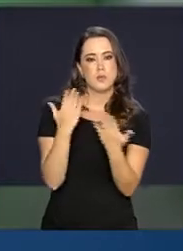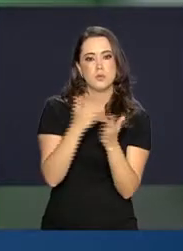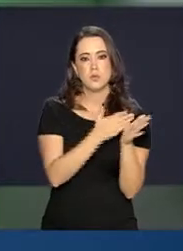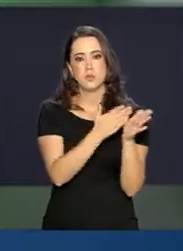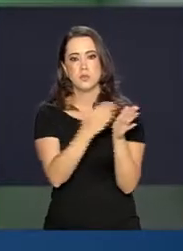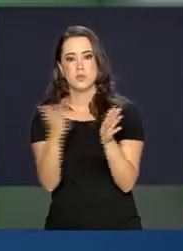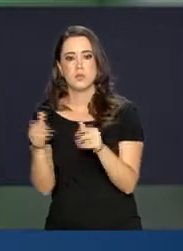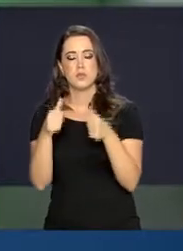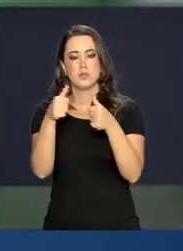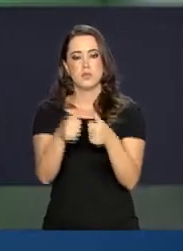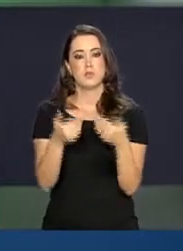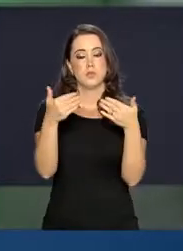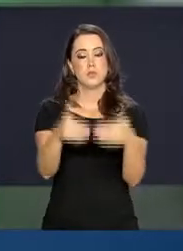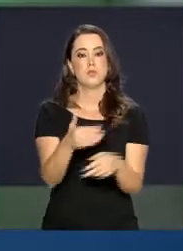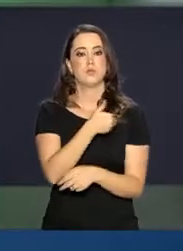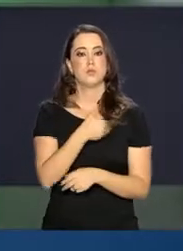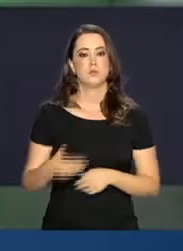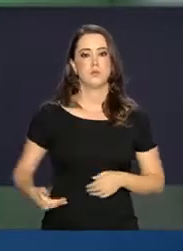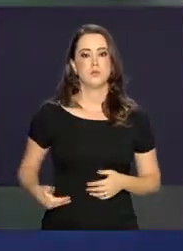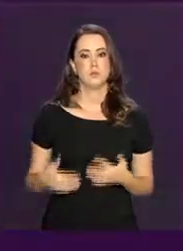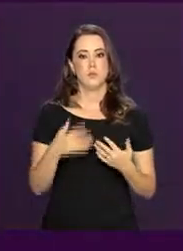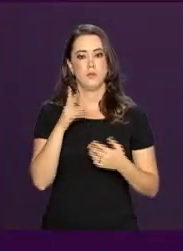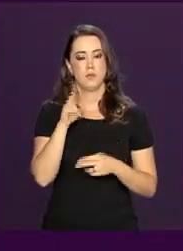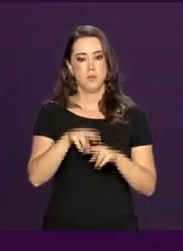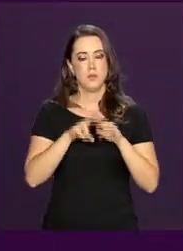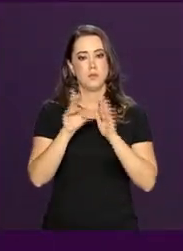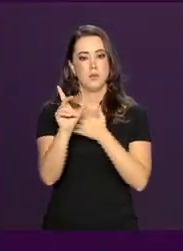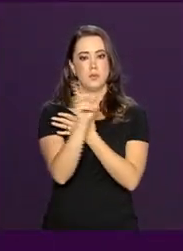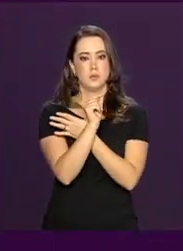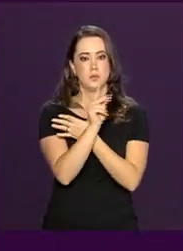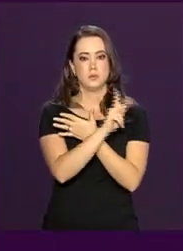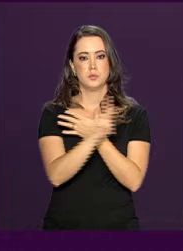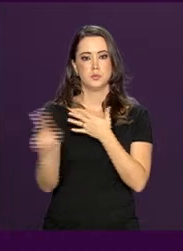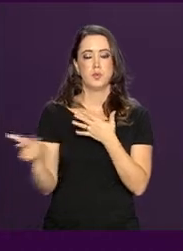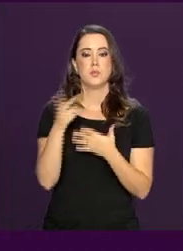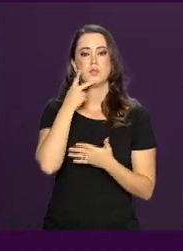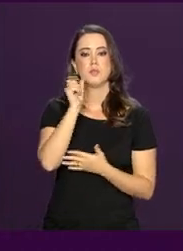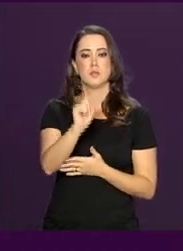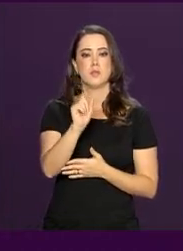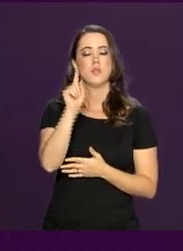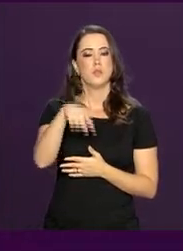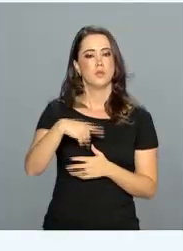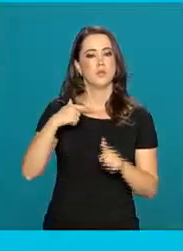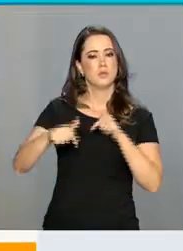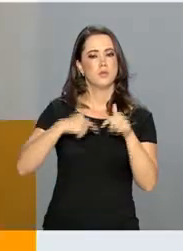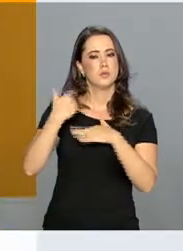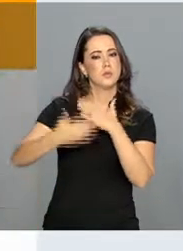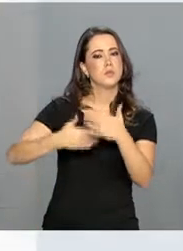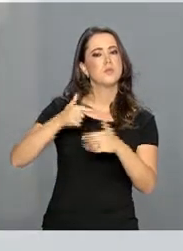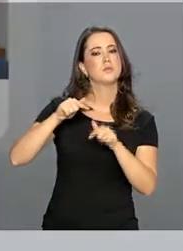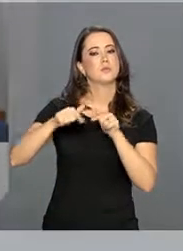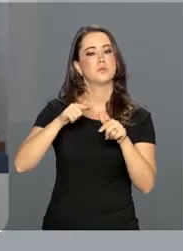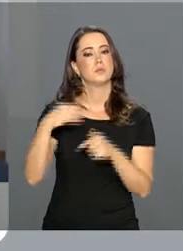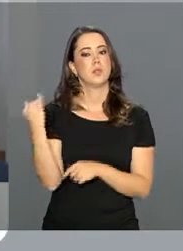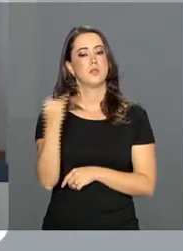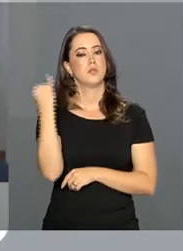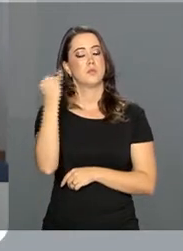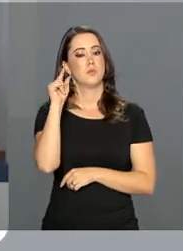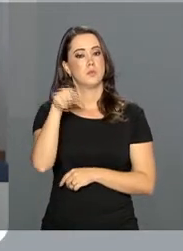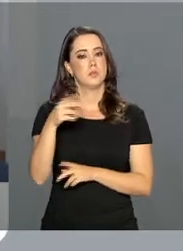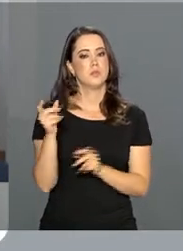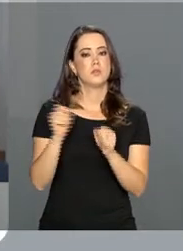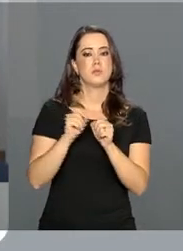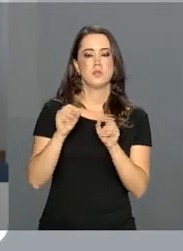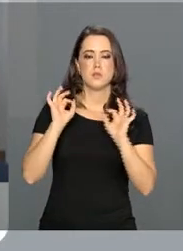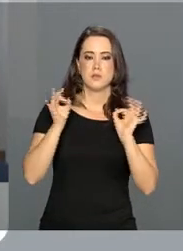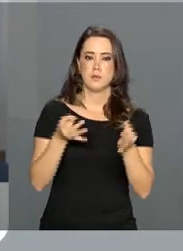balanço do período em que esteve à frente do governo. Pelo Twitter, o presidente comentou que foi uma jornada de muito trabalho, mas também de